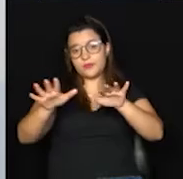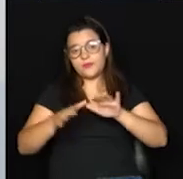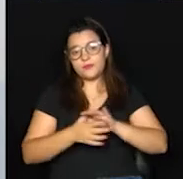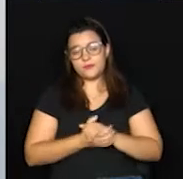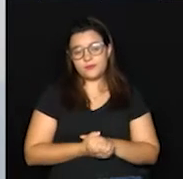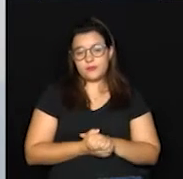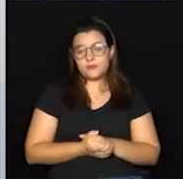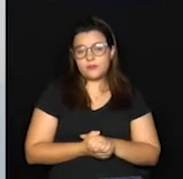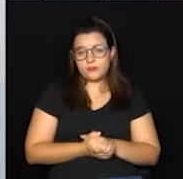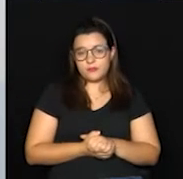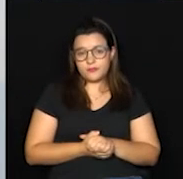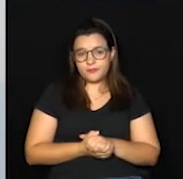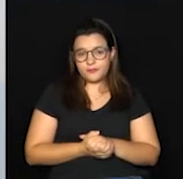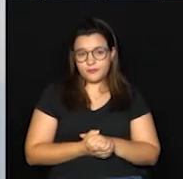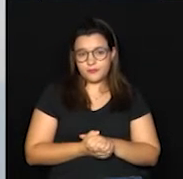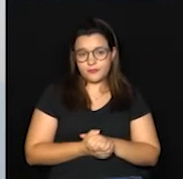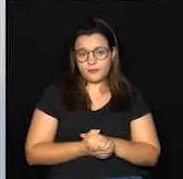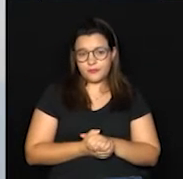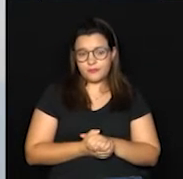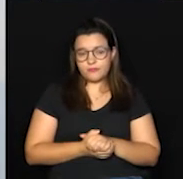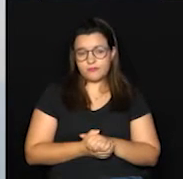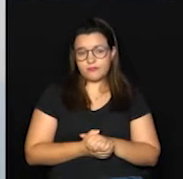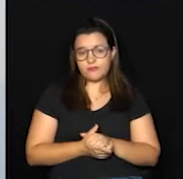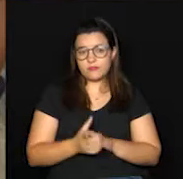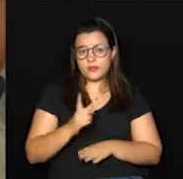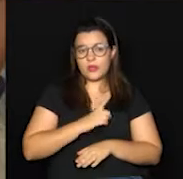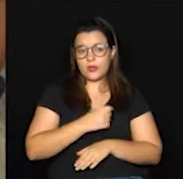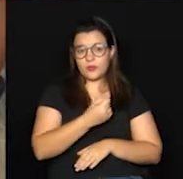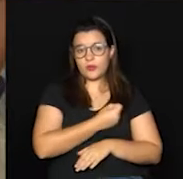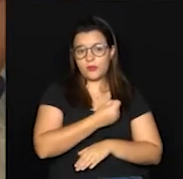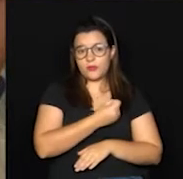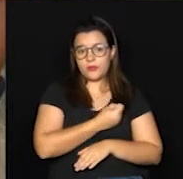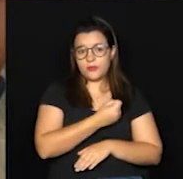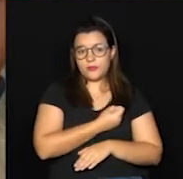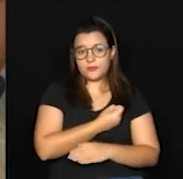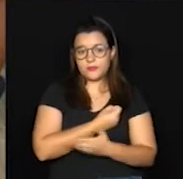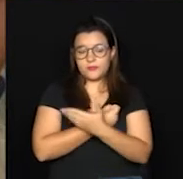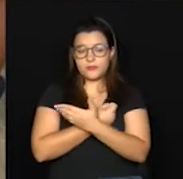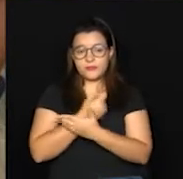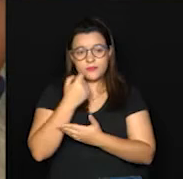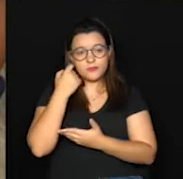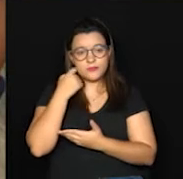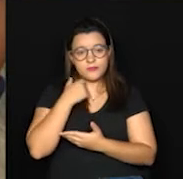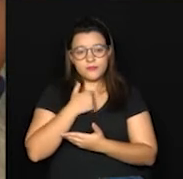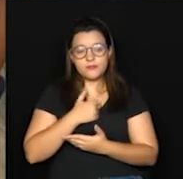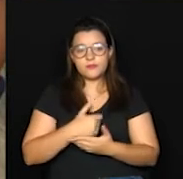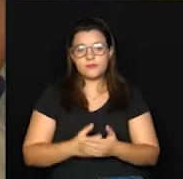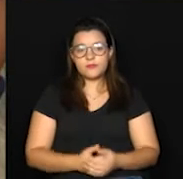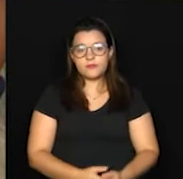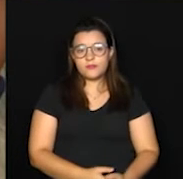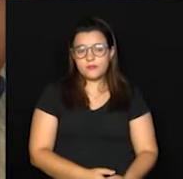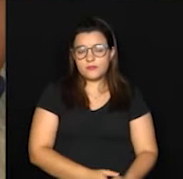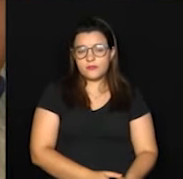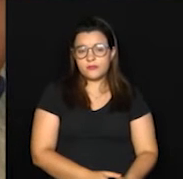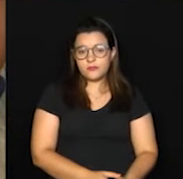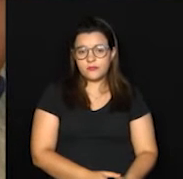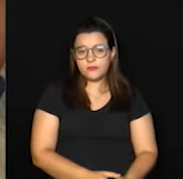relação à Covid-19. E aqui a gente tem alguns números. Isso. Invertendo aqui, ó, Covid, aquele hífen,